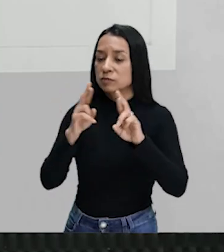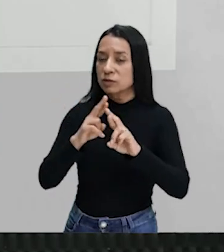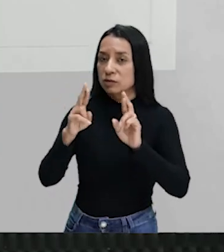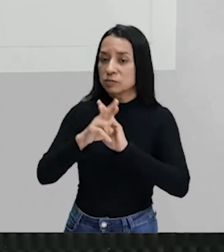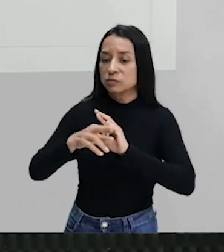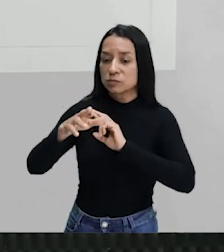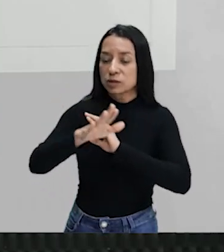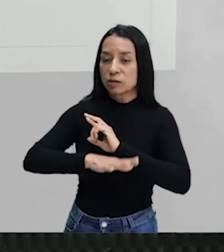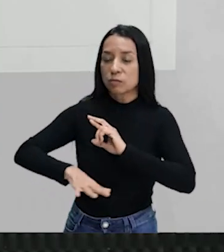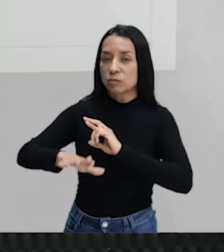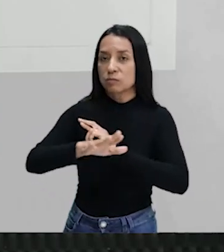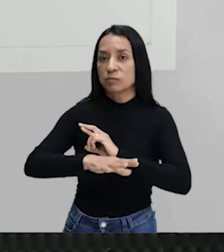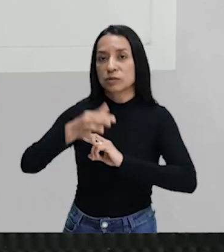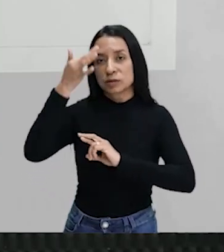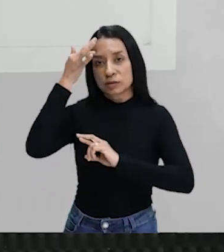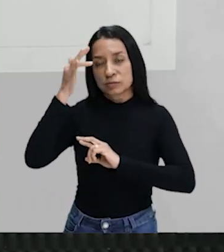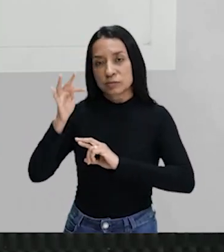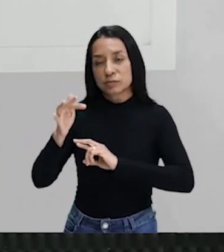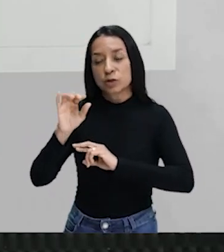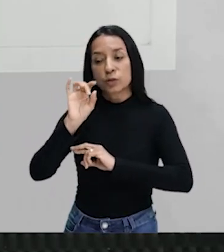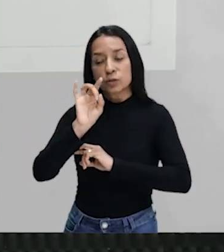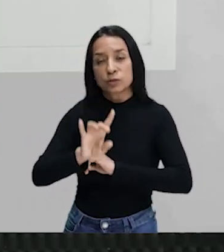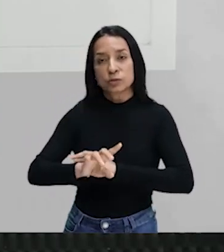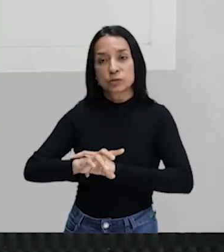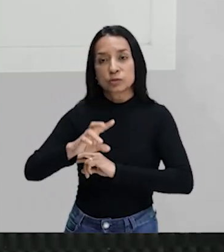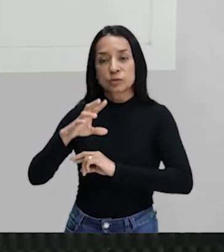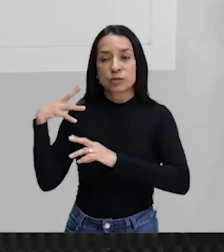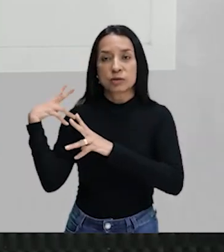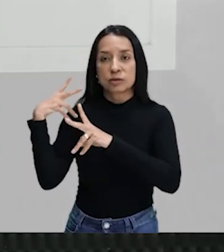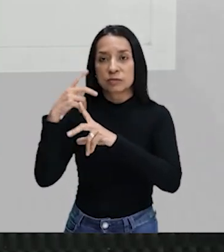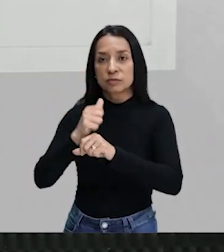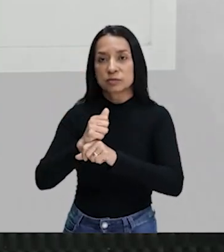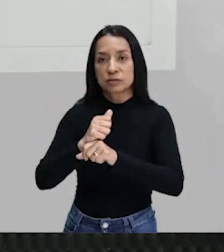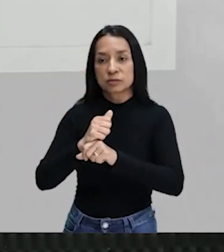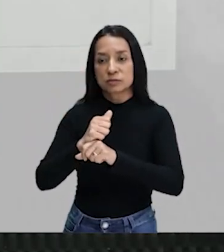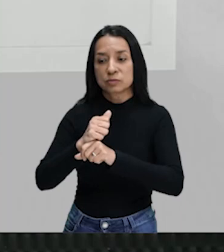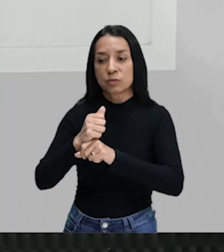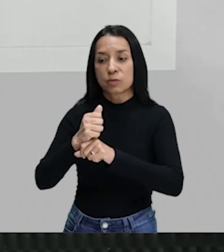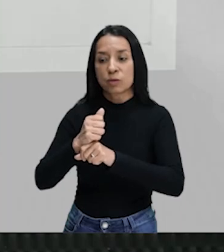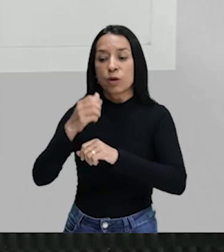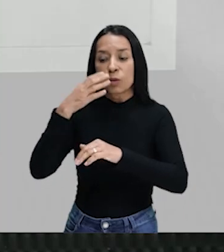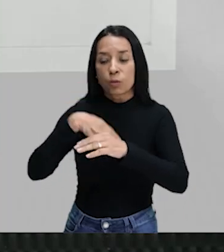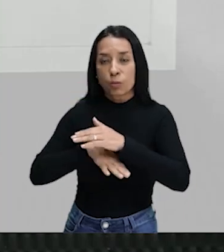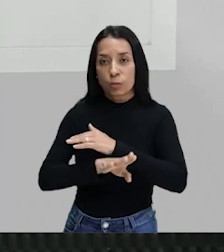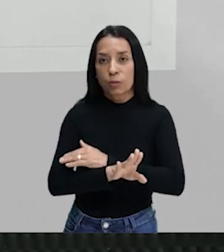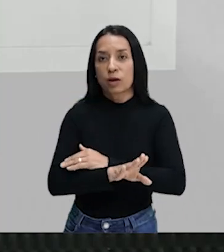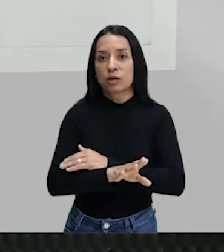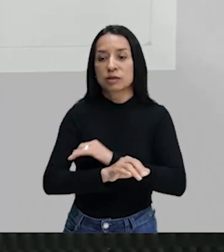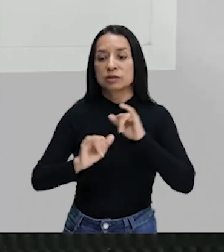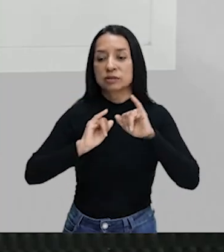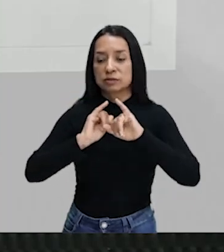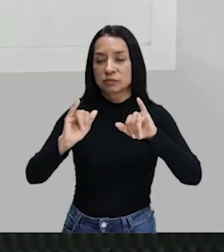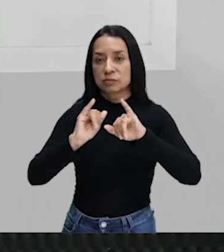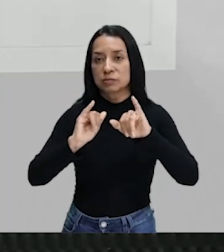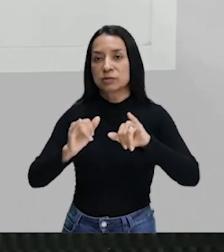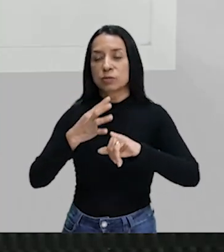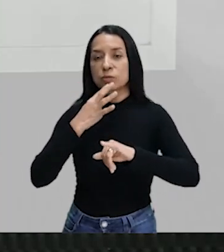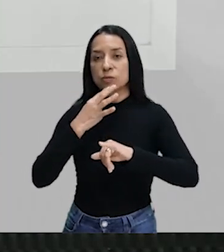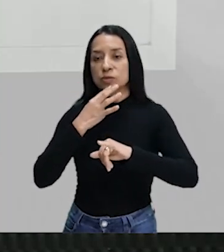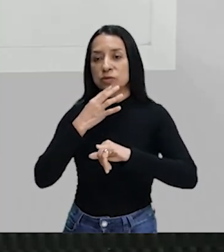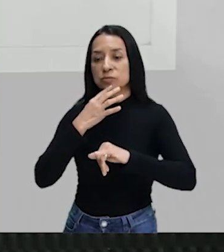obviamente, olha, só relembrando aos senhores, guardem com vocês esta afirmação, este conhecimento,